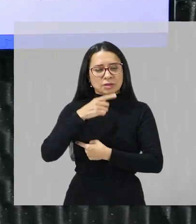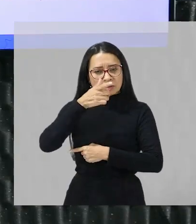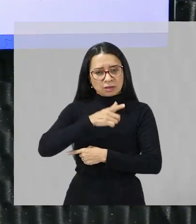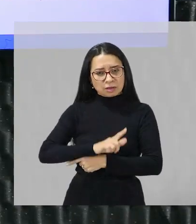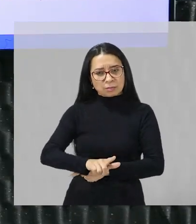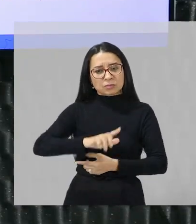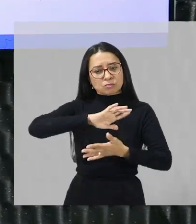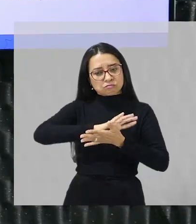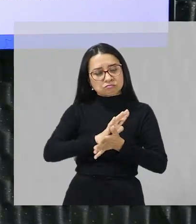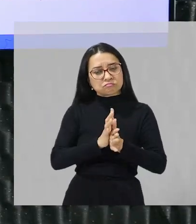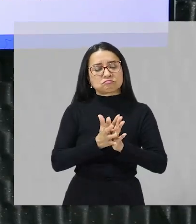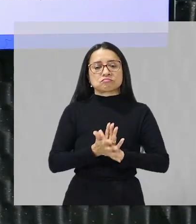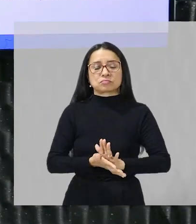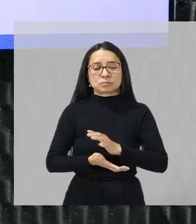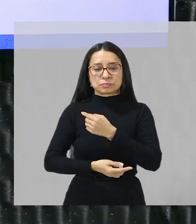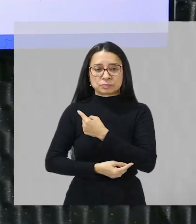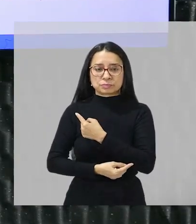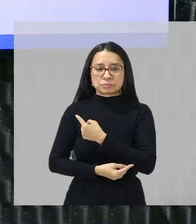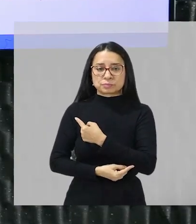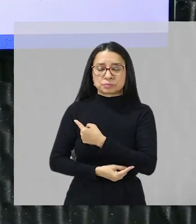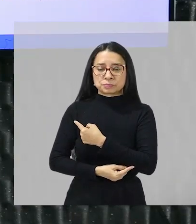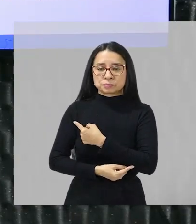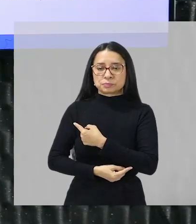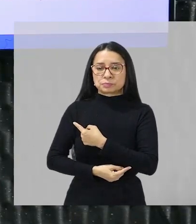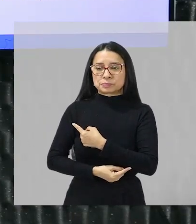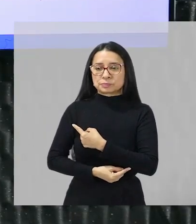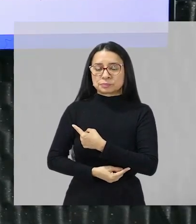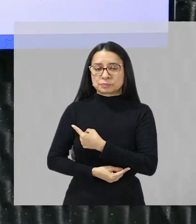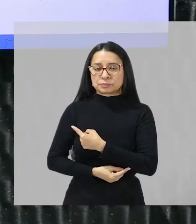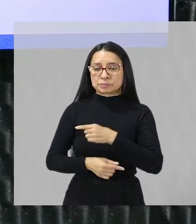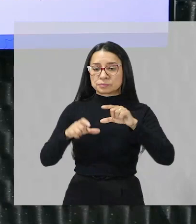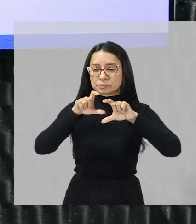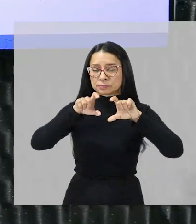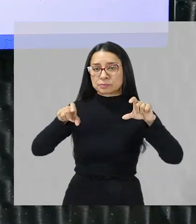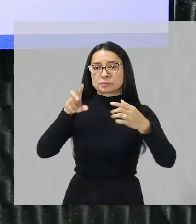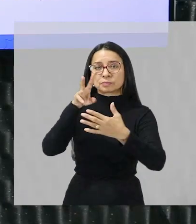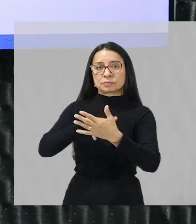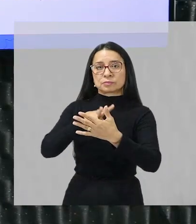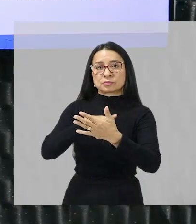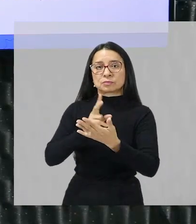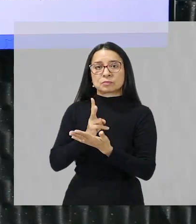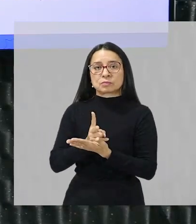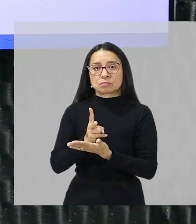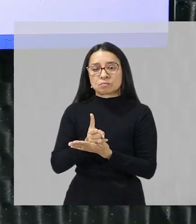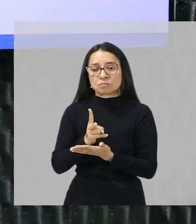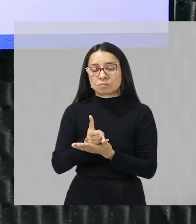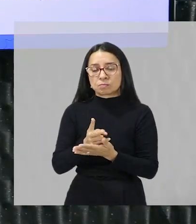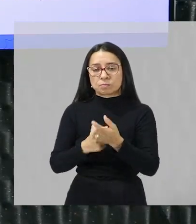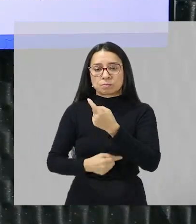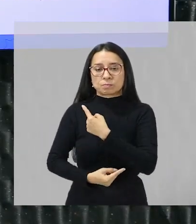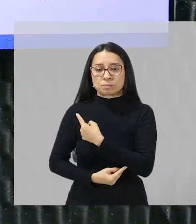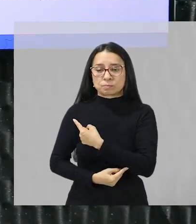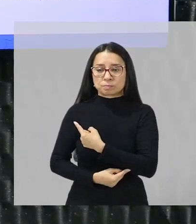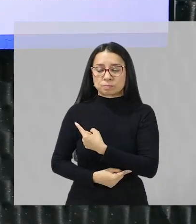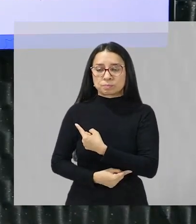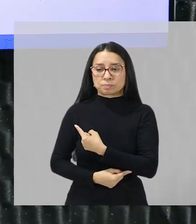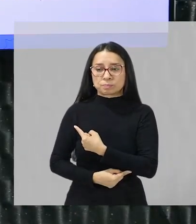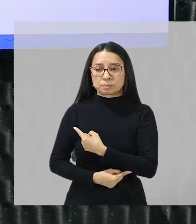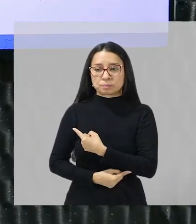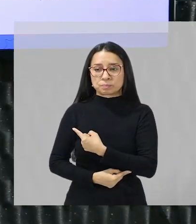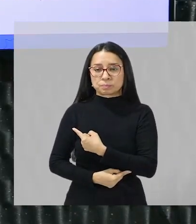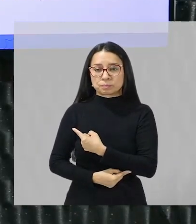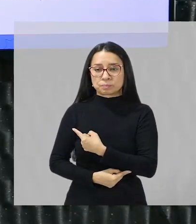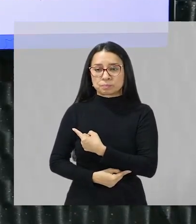chão, conversam, esclarecem dúvidas e falam sobre as dificuldades e prazeres típicos desta fase da